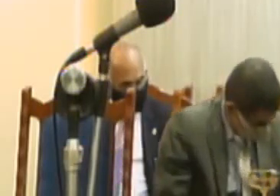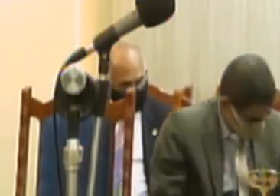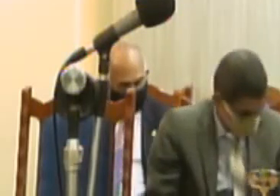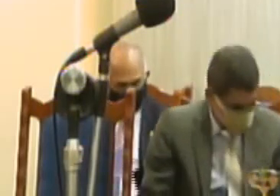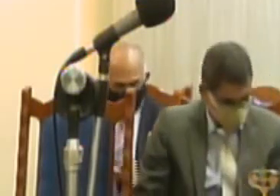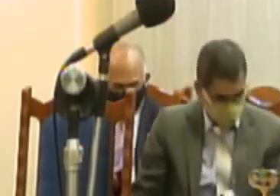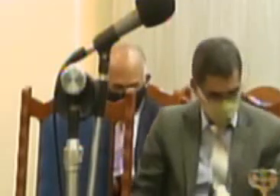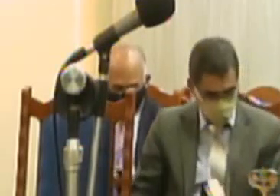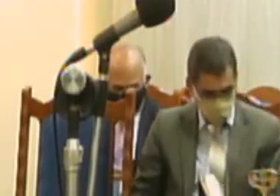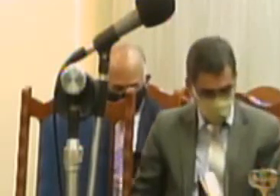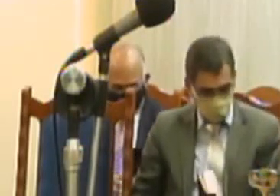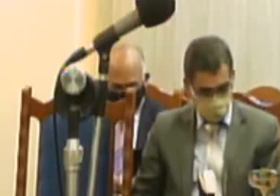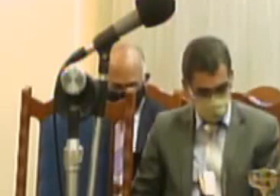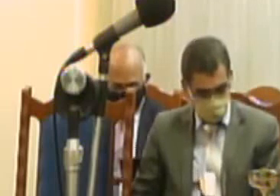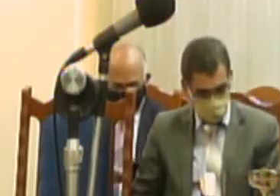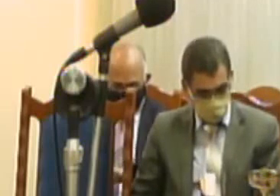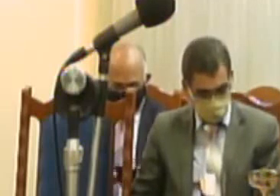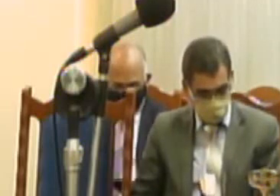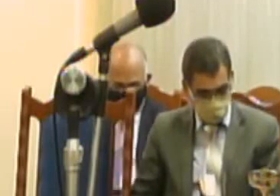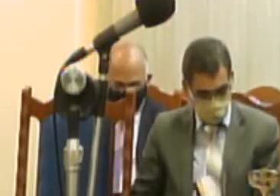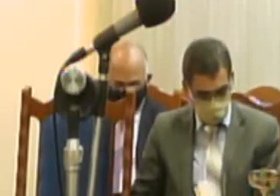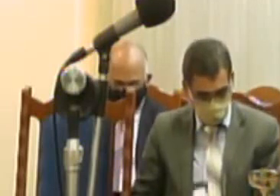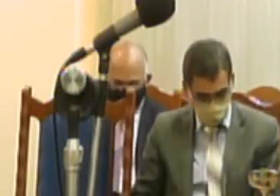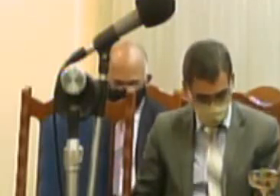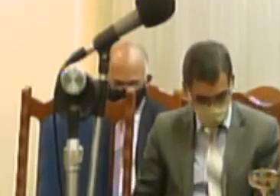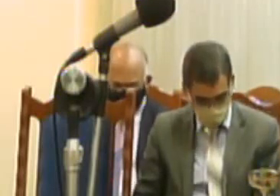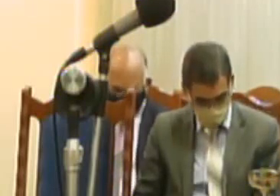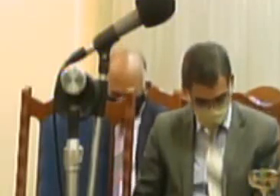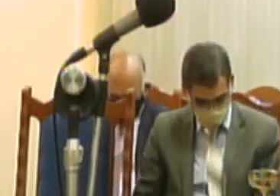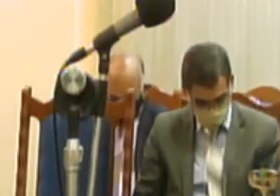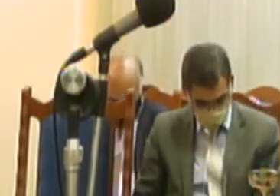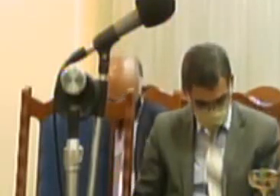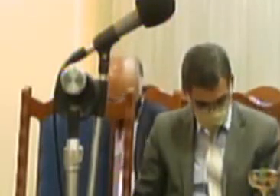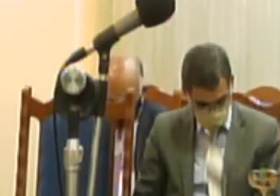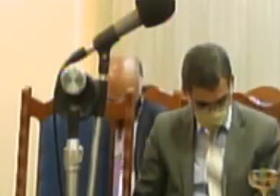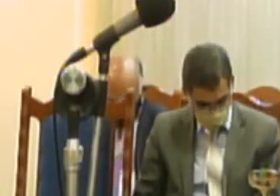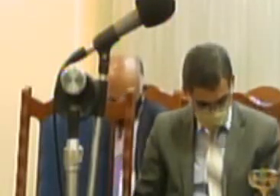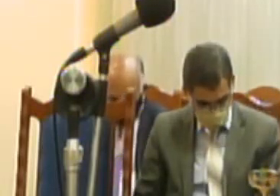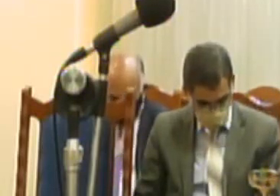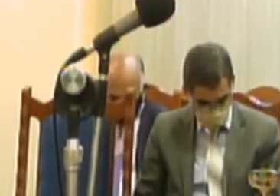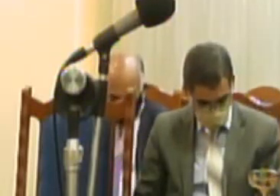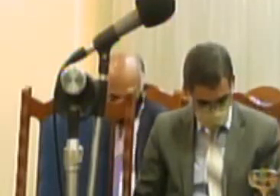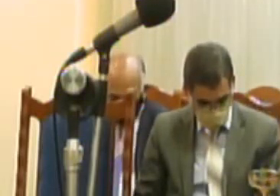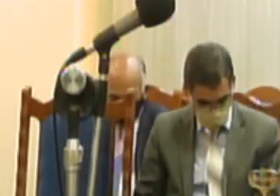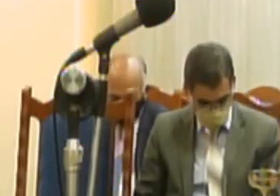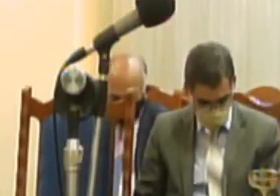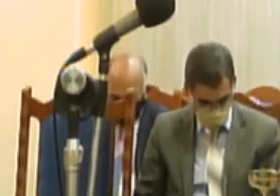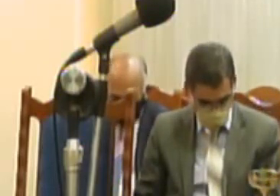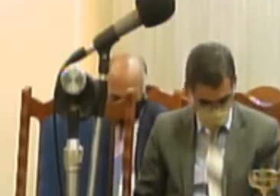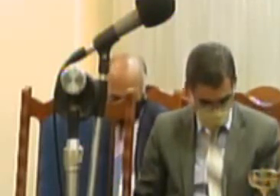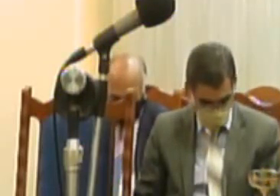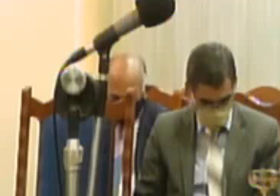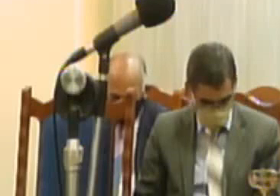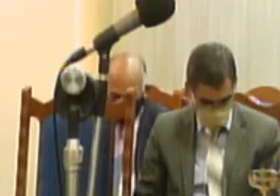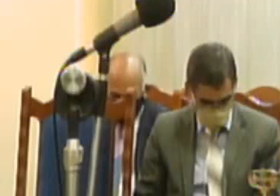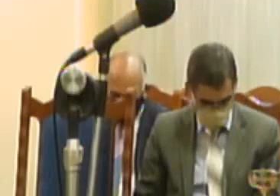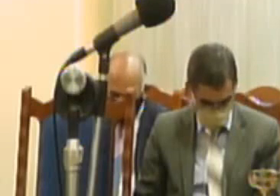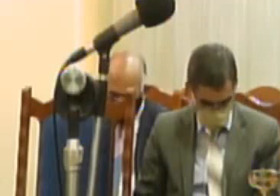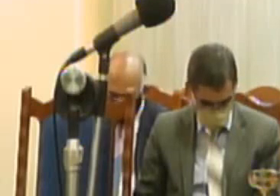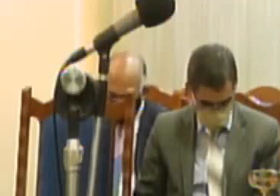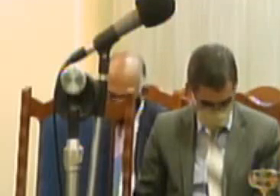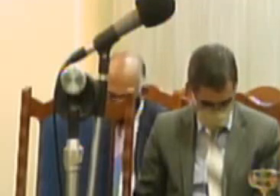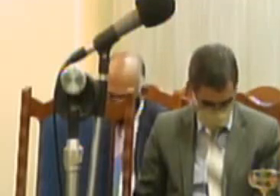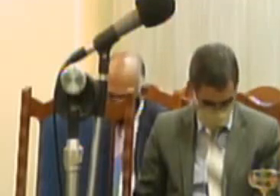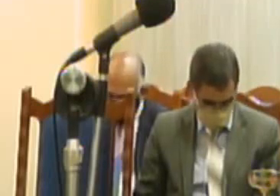meditando nessa carta que Deus tem tanto falado comigo, e eu creio que se Ele tem falado comigo, tem falado com vocês também.